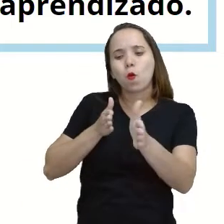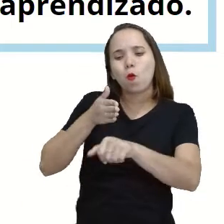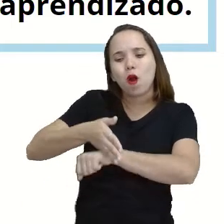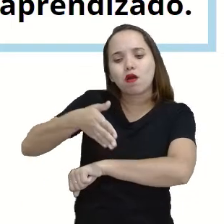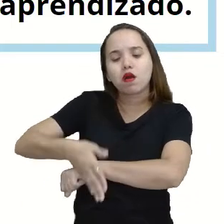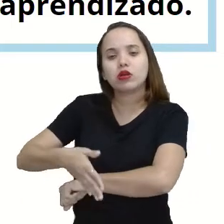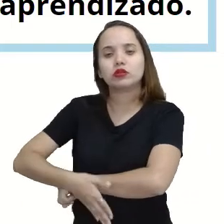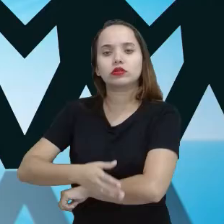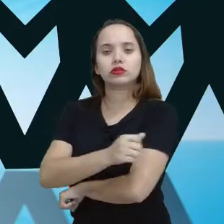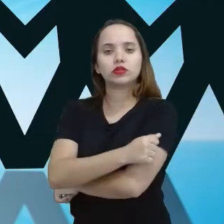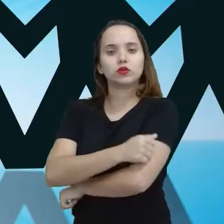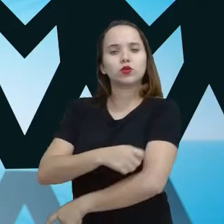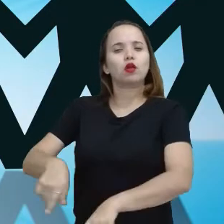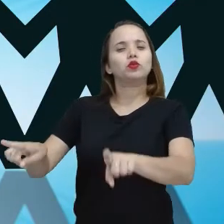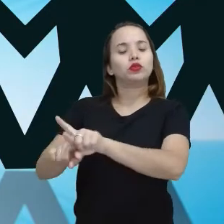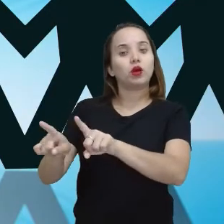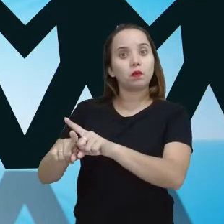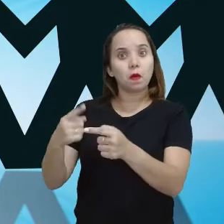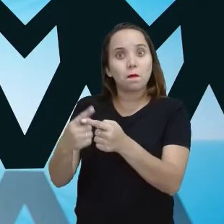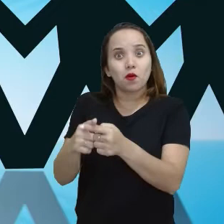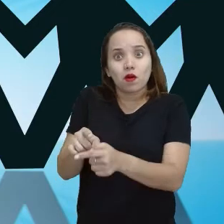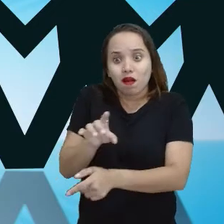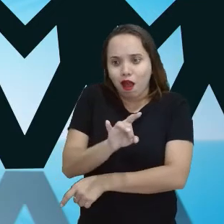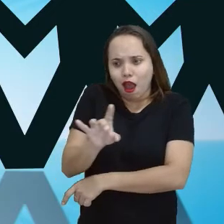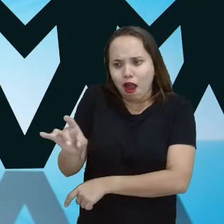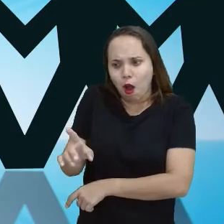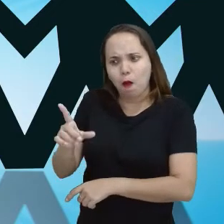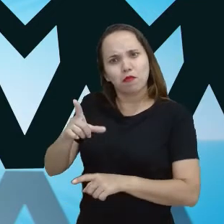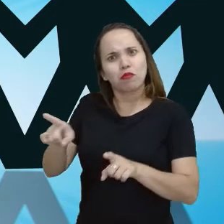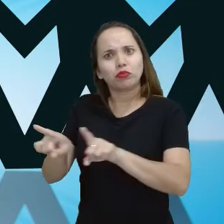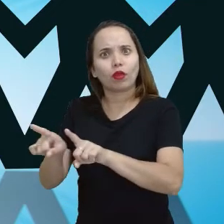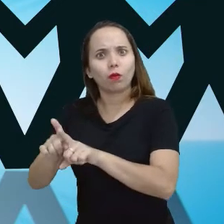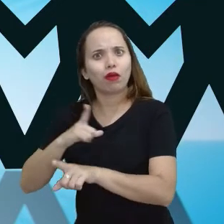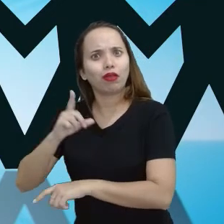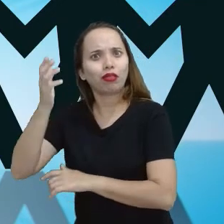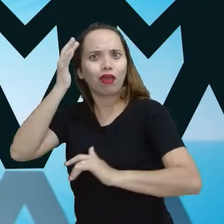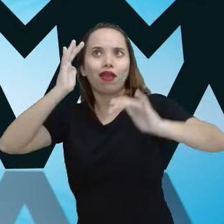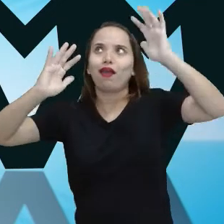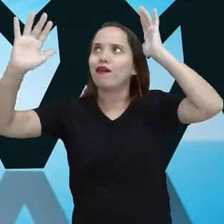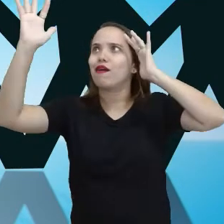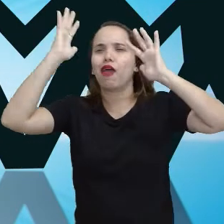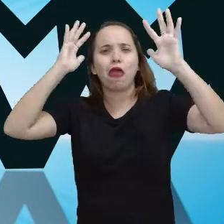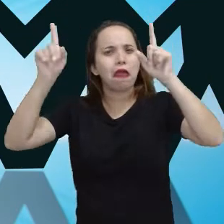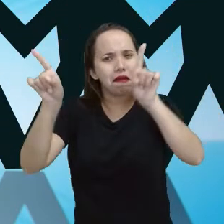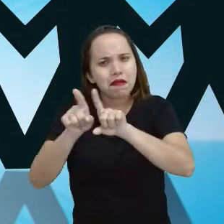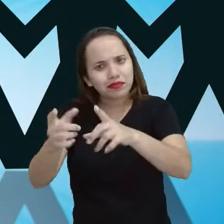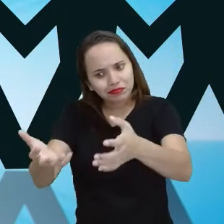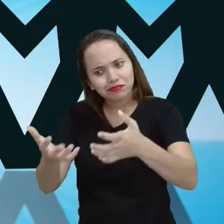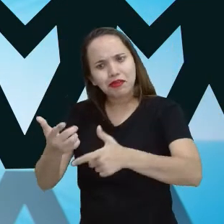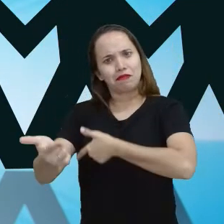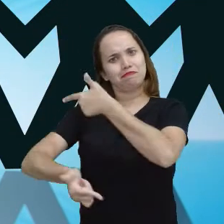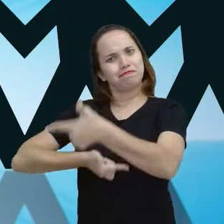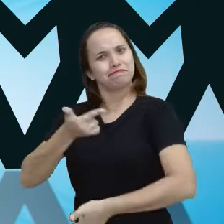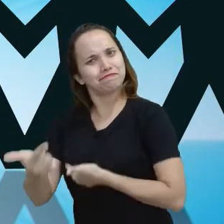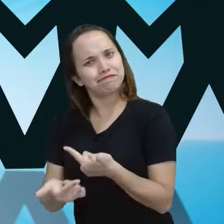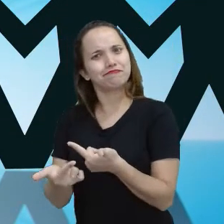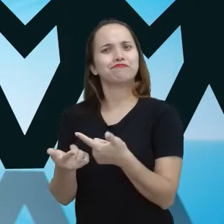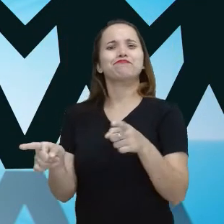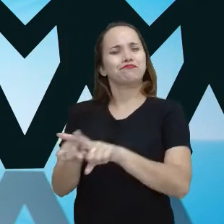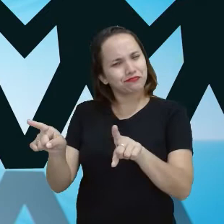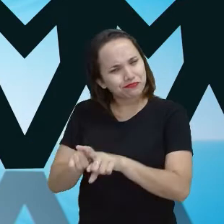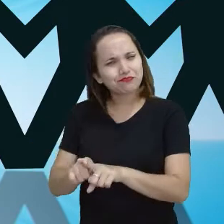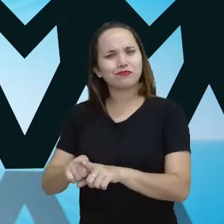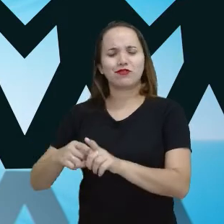Porque essas pessoas também têm sonhos, né? Essas pessoas também querem entrar no mercado de trabalho, também querem realizar suas